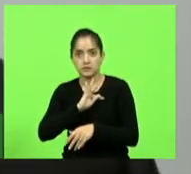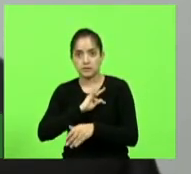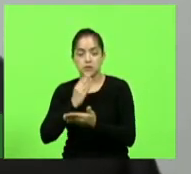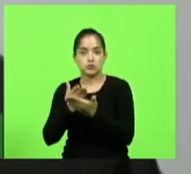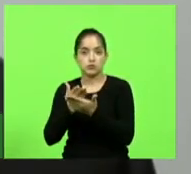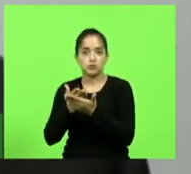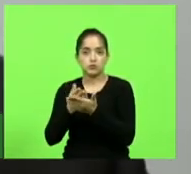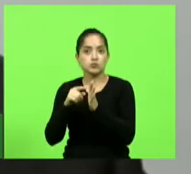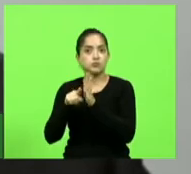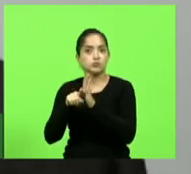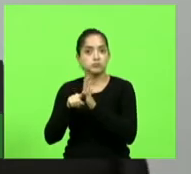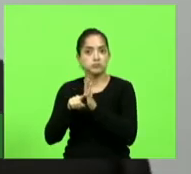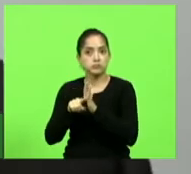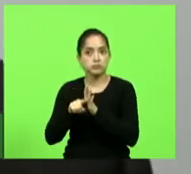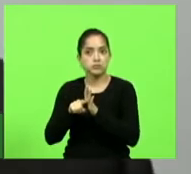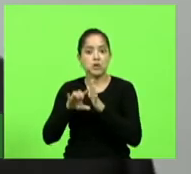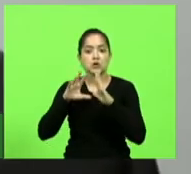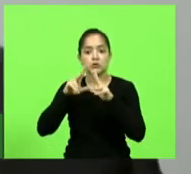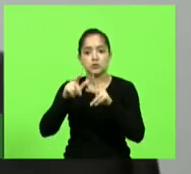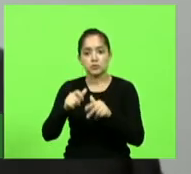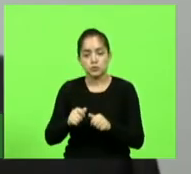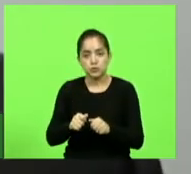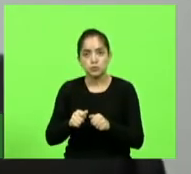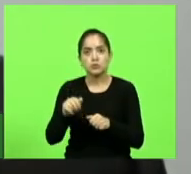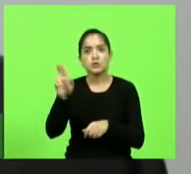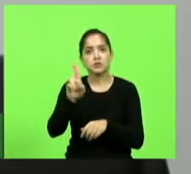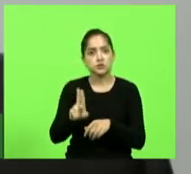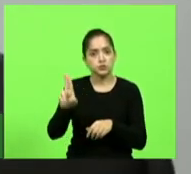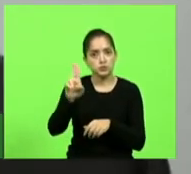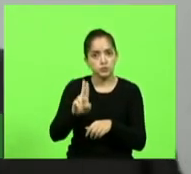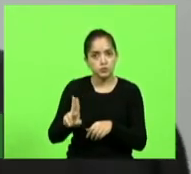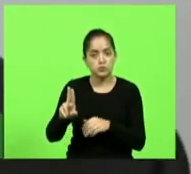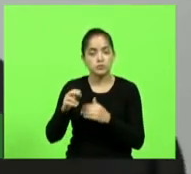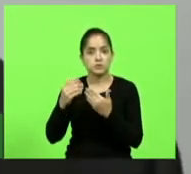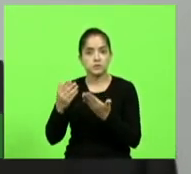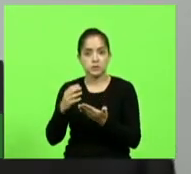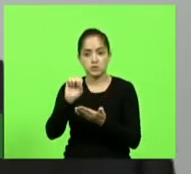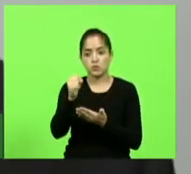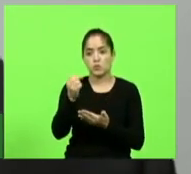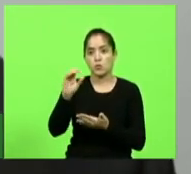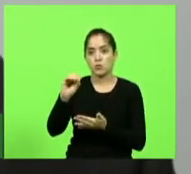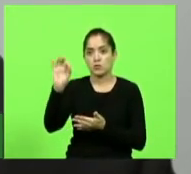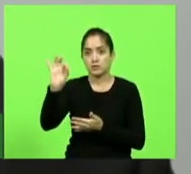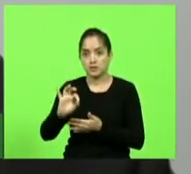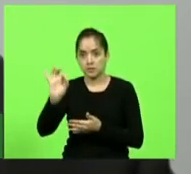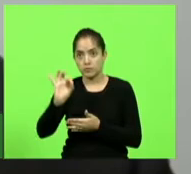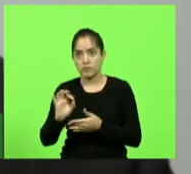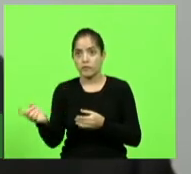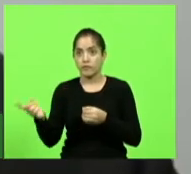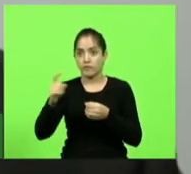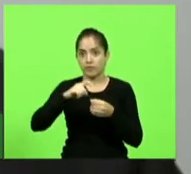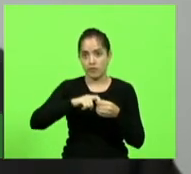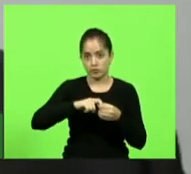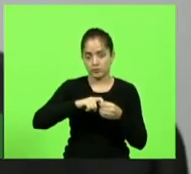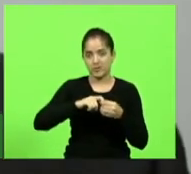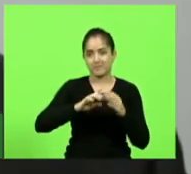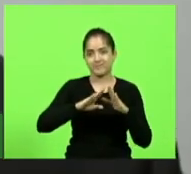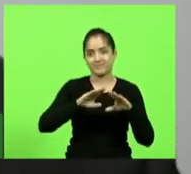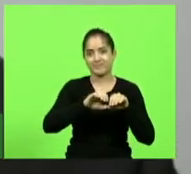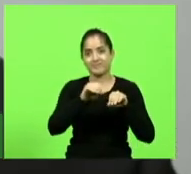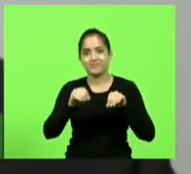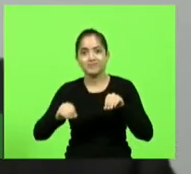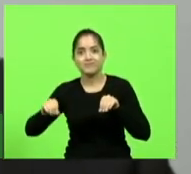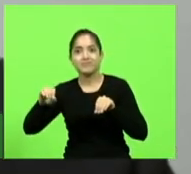consumo, tudo que nós consumimos, 80% volta na forma de esgoto. E a Casan